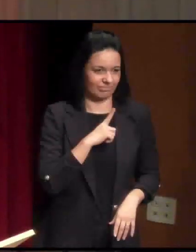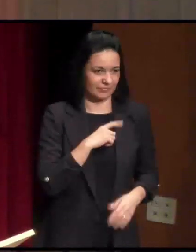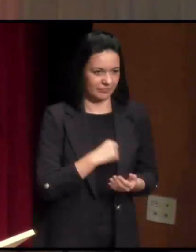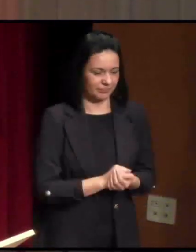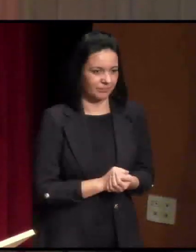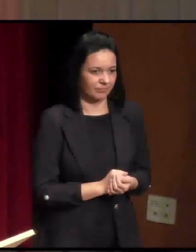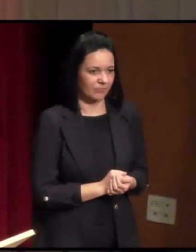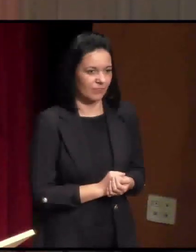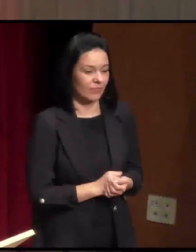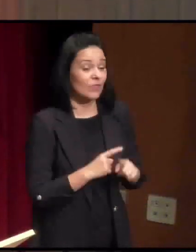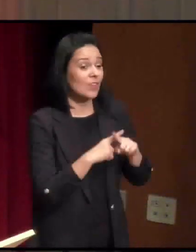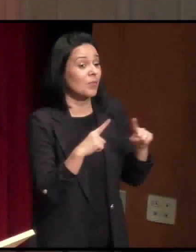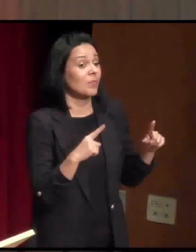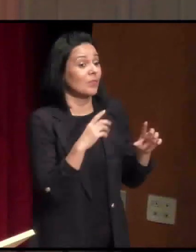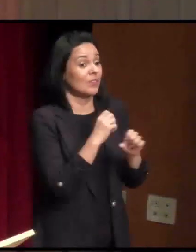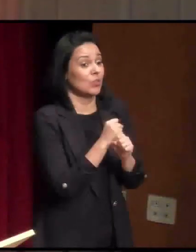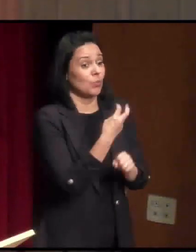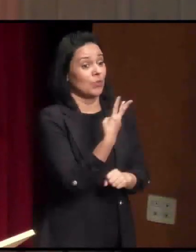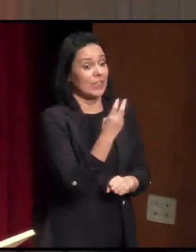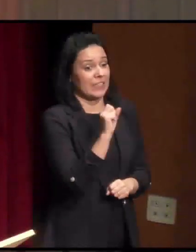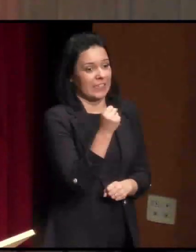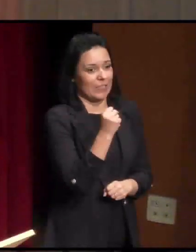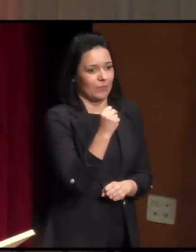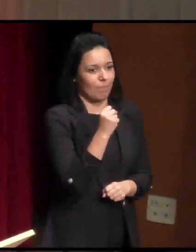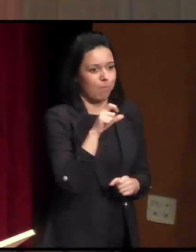completa? 38 volumes.